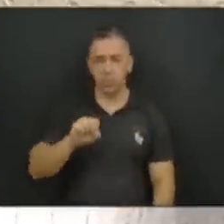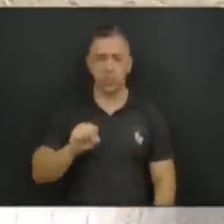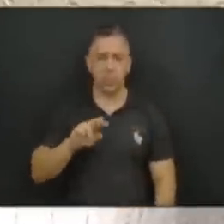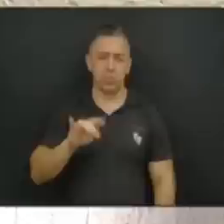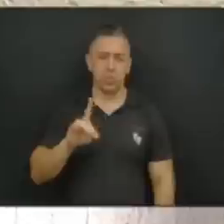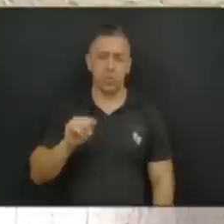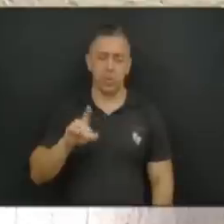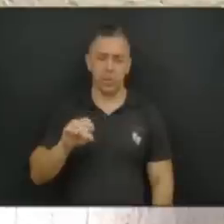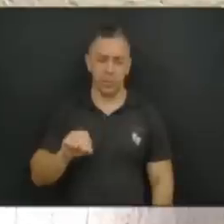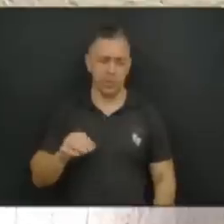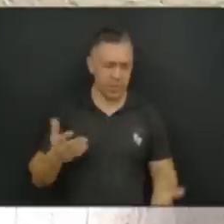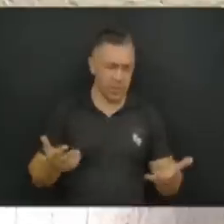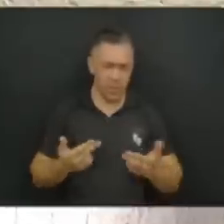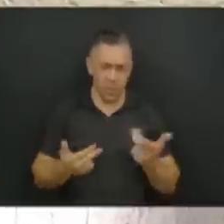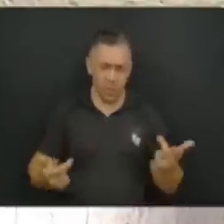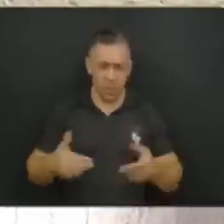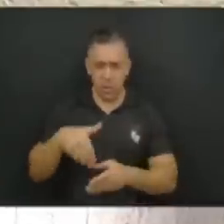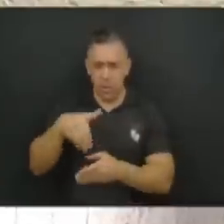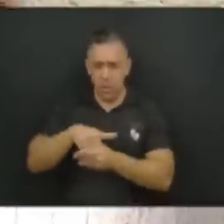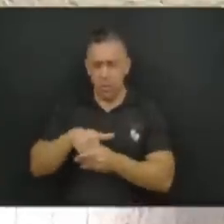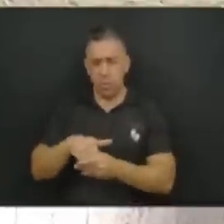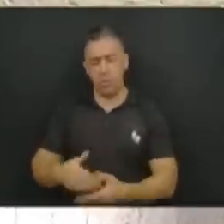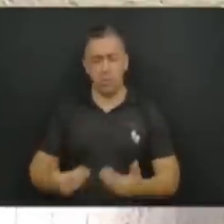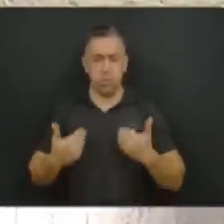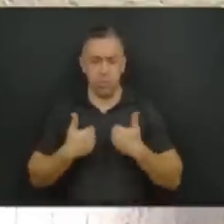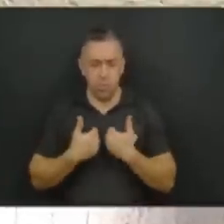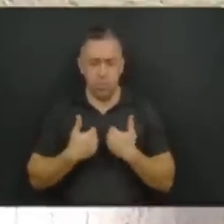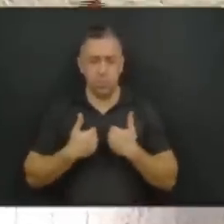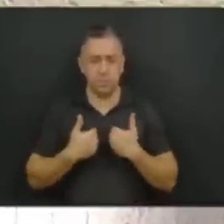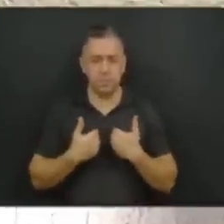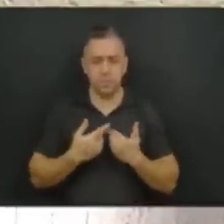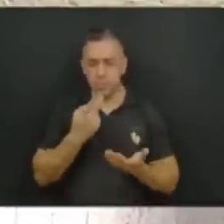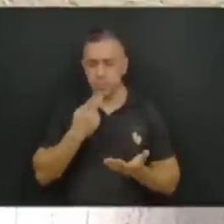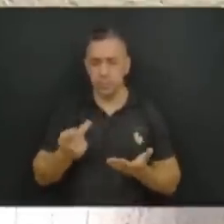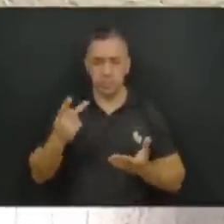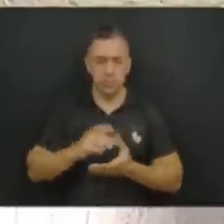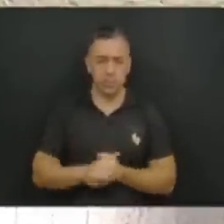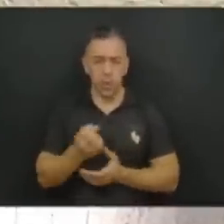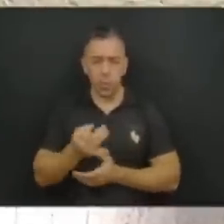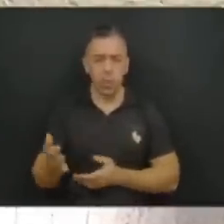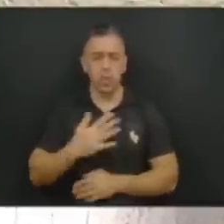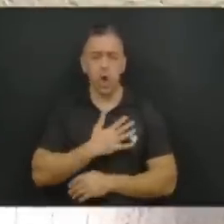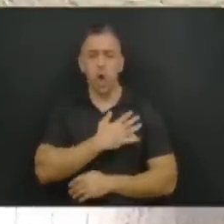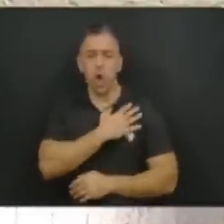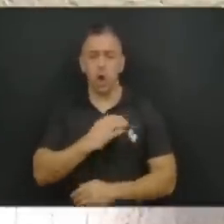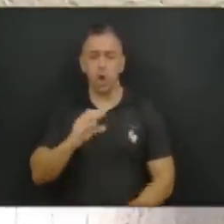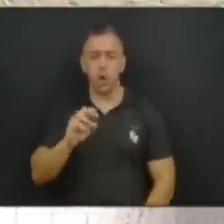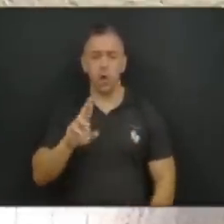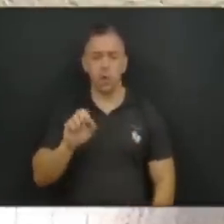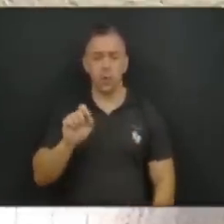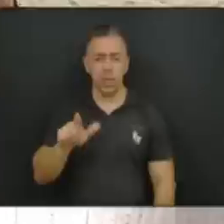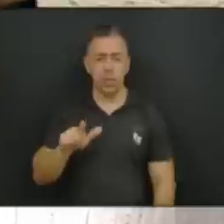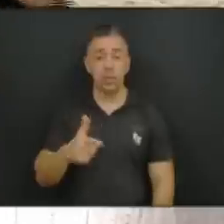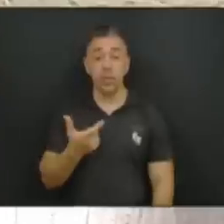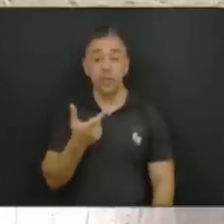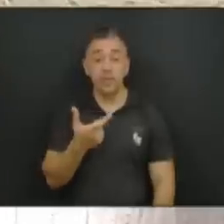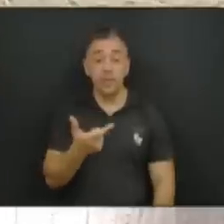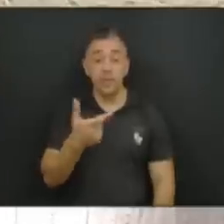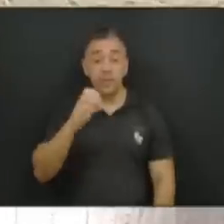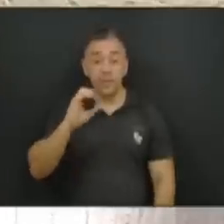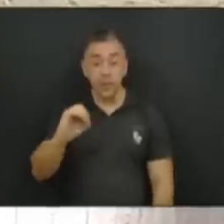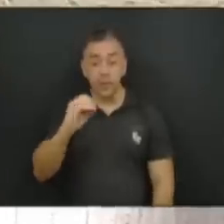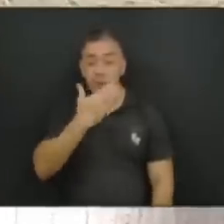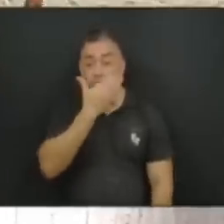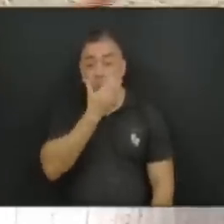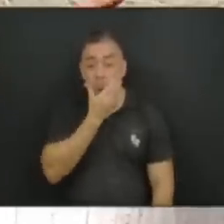e isso é uma coisa leitor era ou é a minhas a minha fala eleitoreiras tem quantos coronéis do Paraná Soares 20 vinte